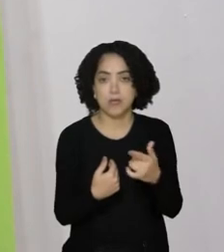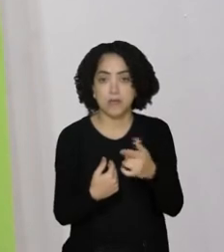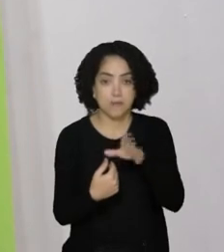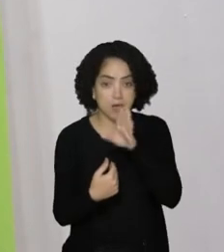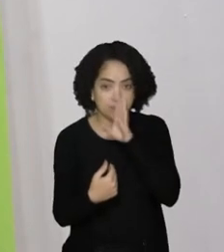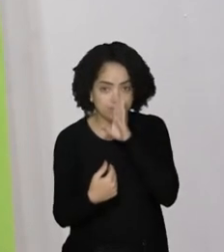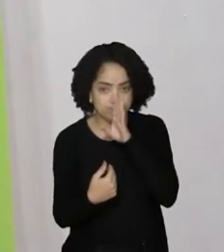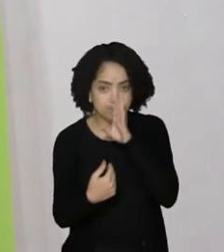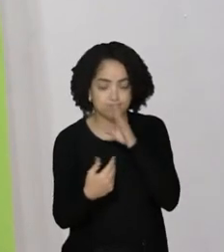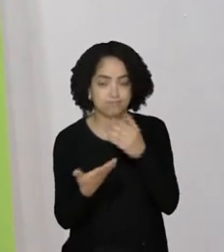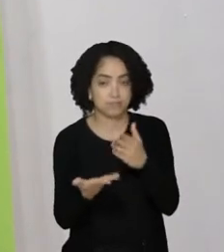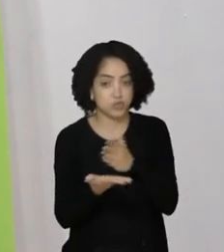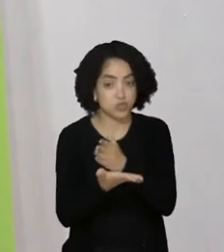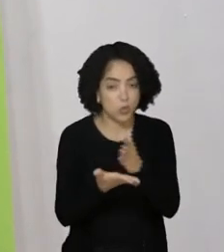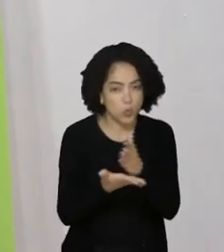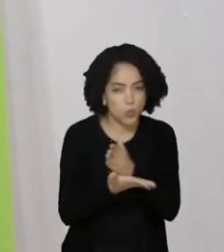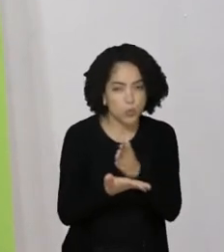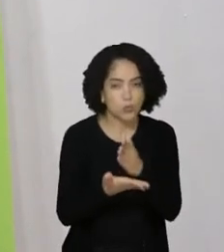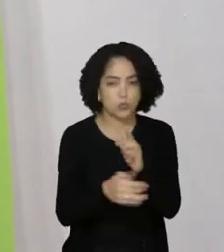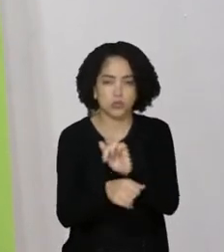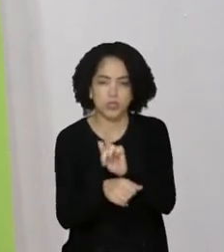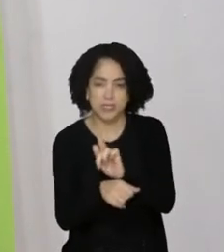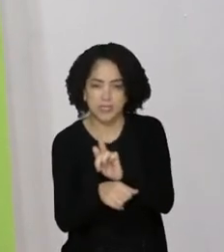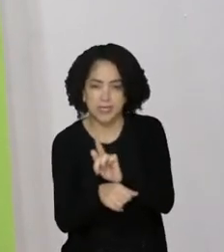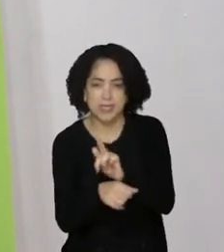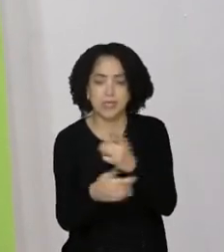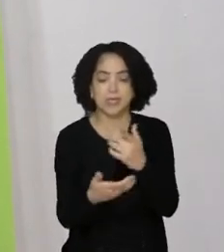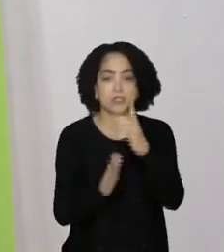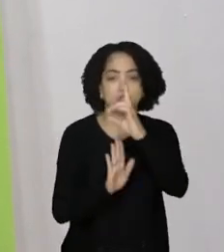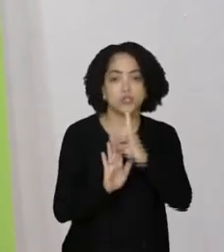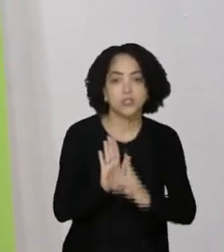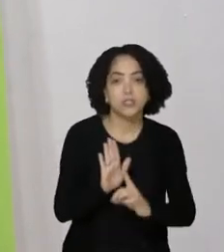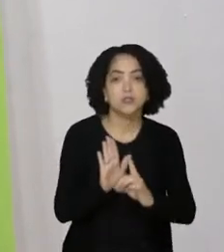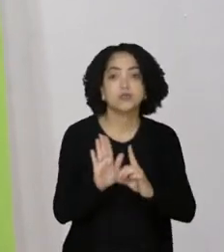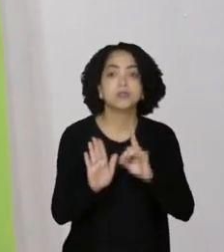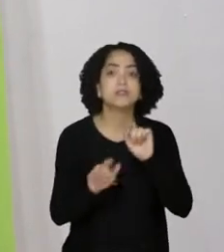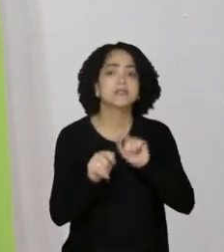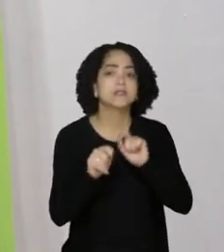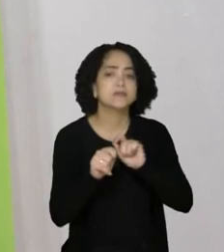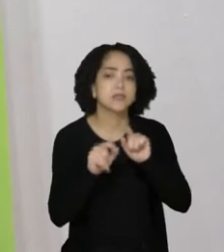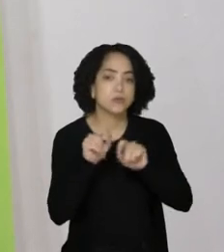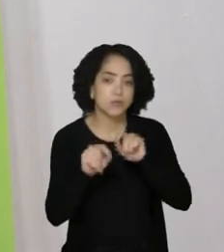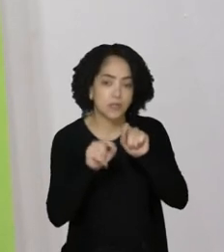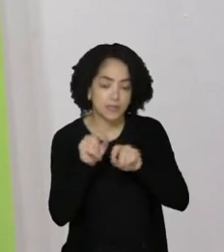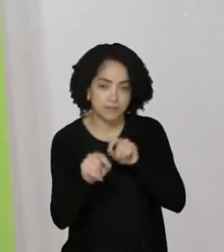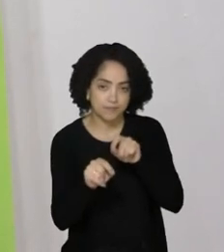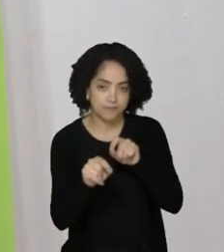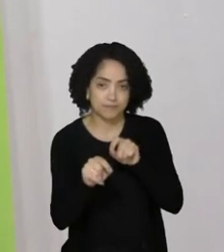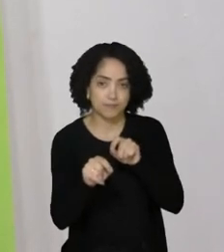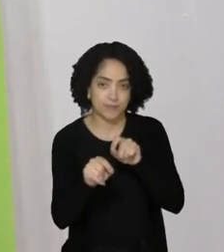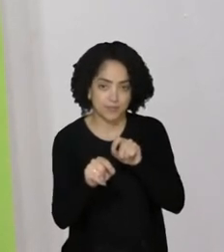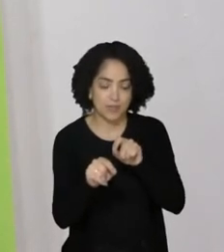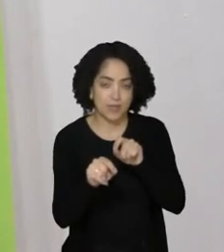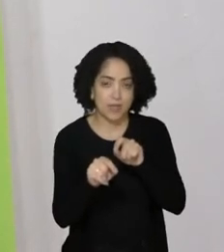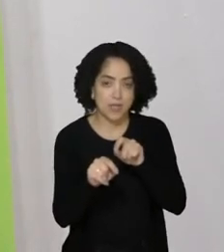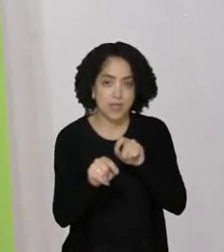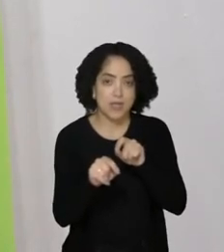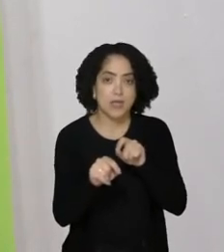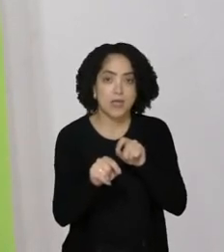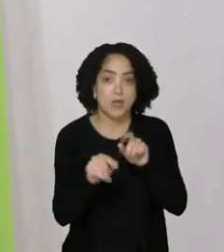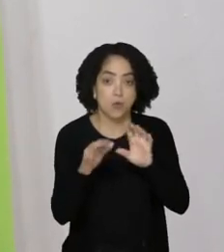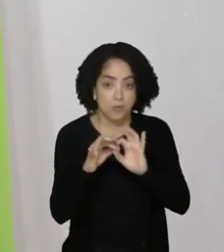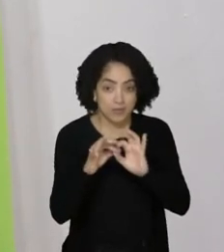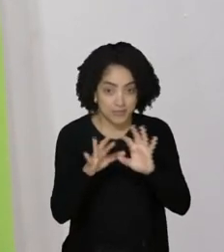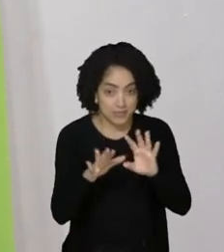de alguns gerentes de alguns diretores o que que eles fizeram Eles colocaram uma uma deliberação